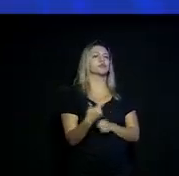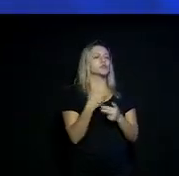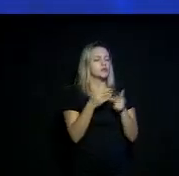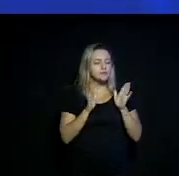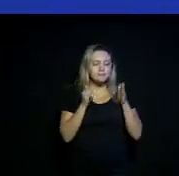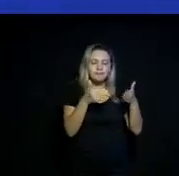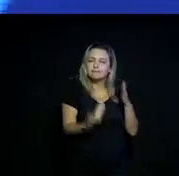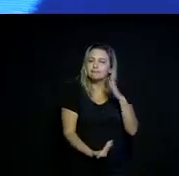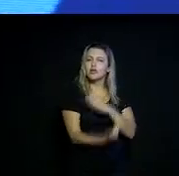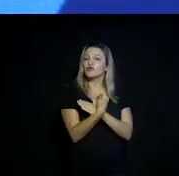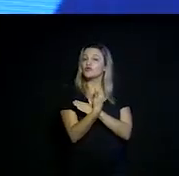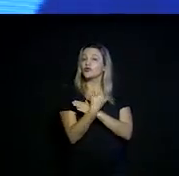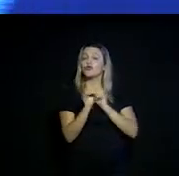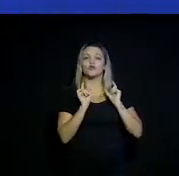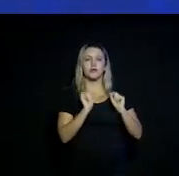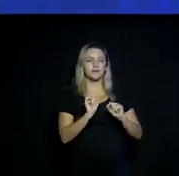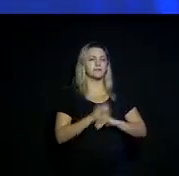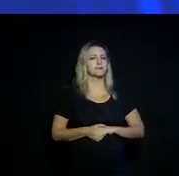tem me ajudado profundamente nisso.